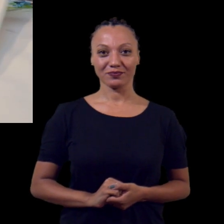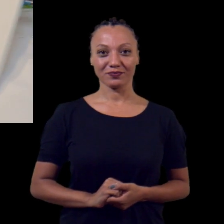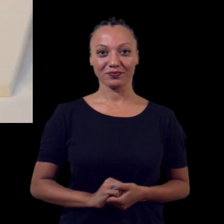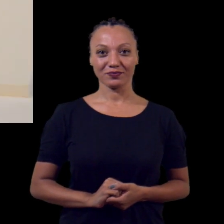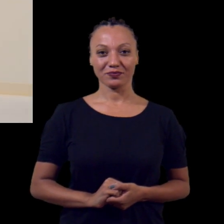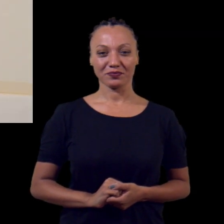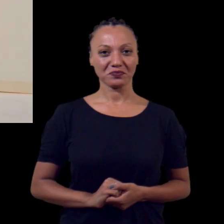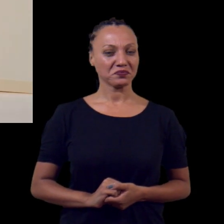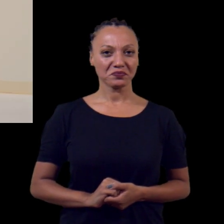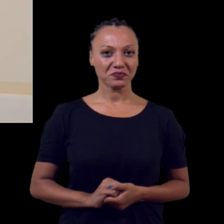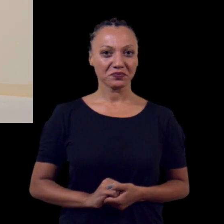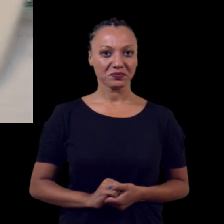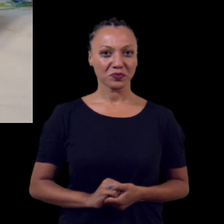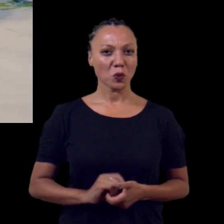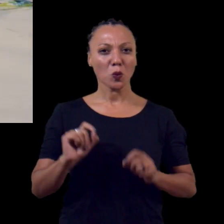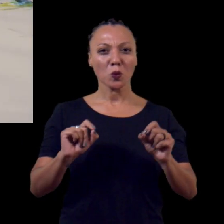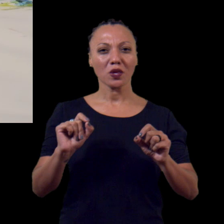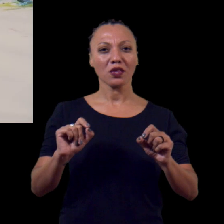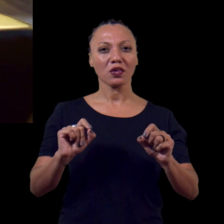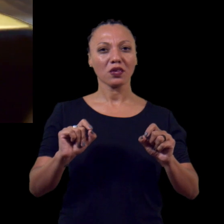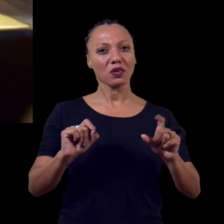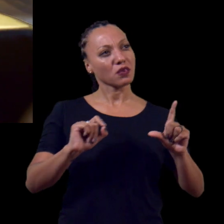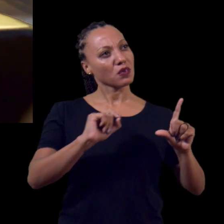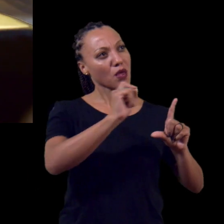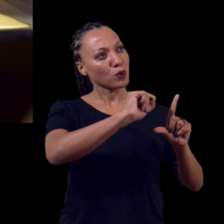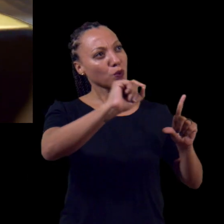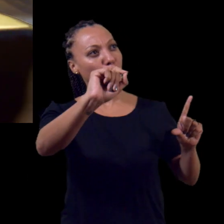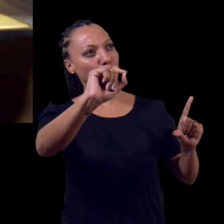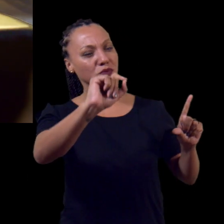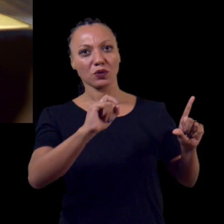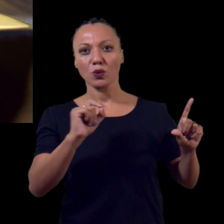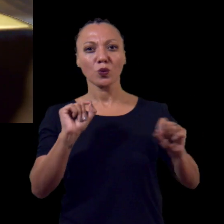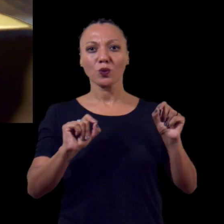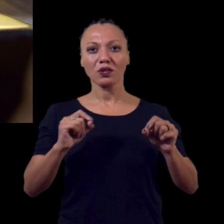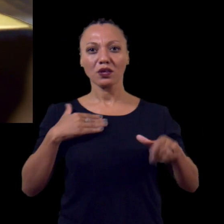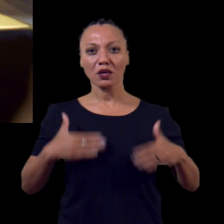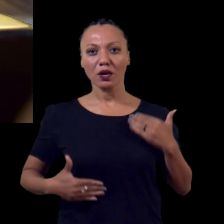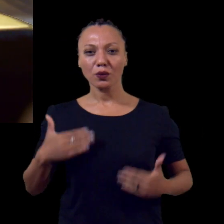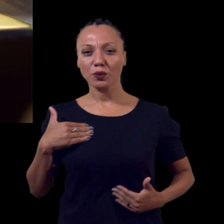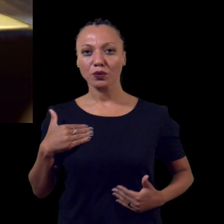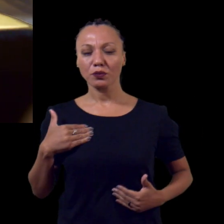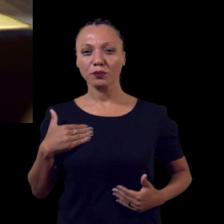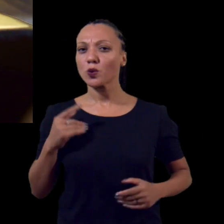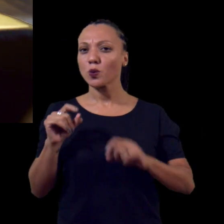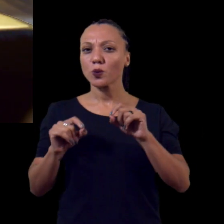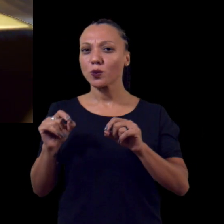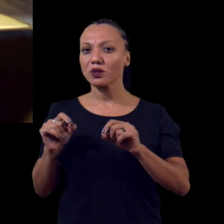O que é normal? O que é um corpo? O